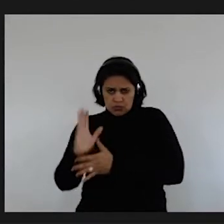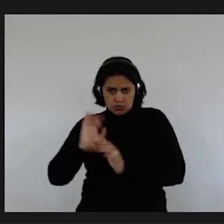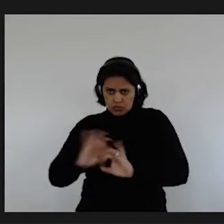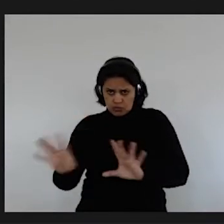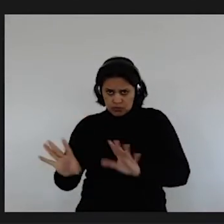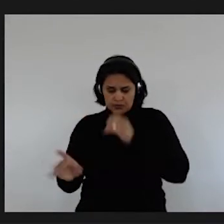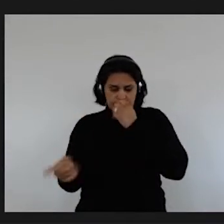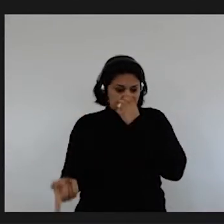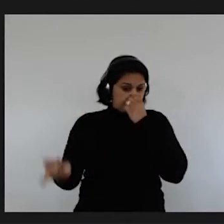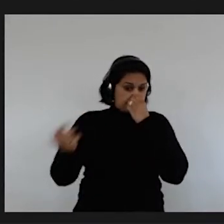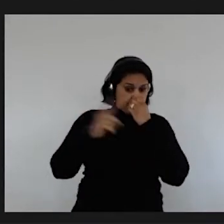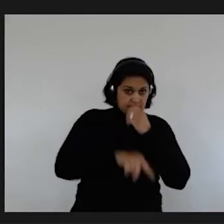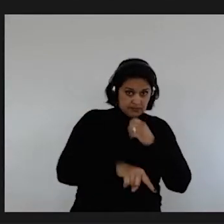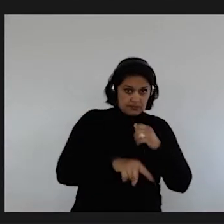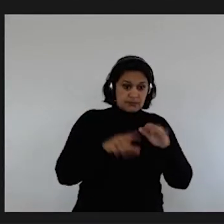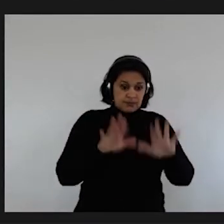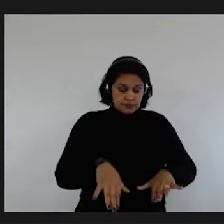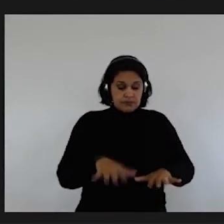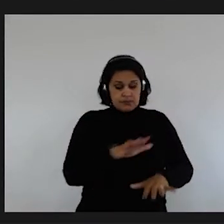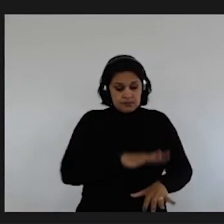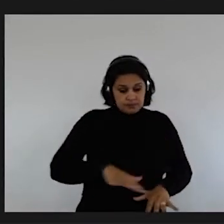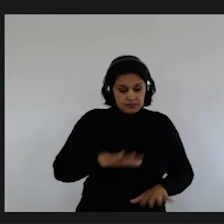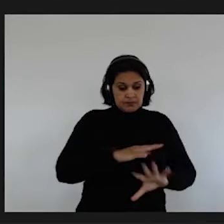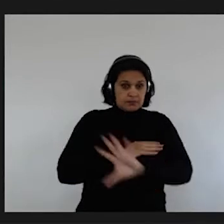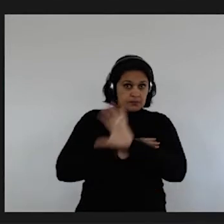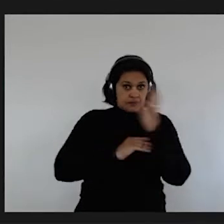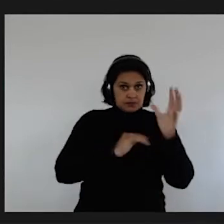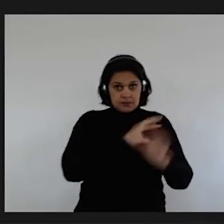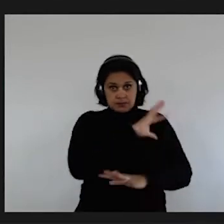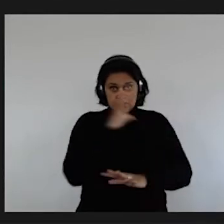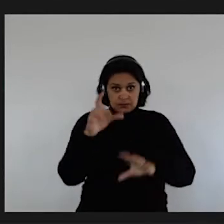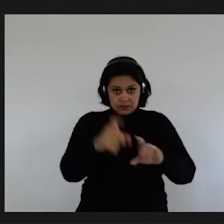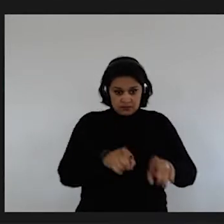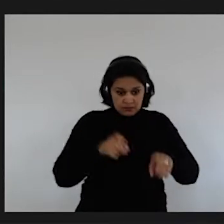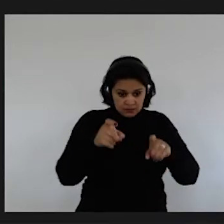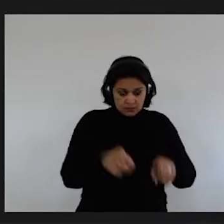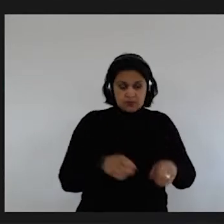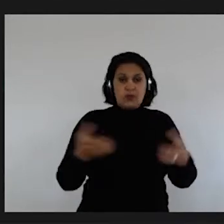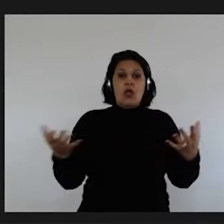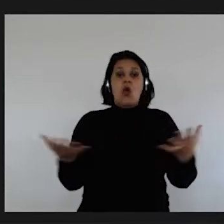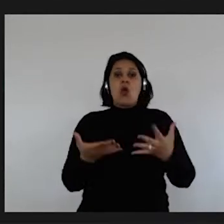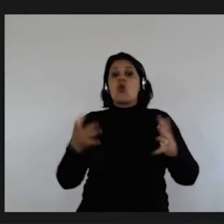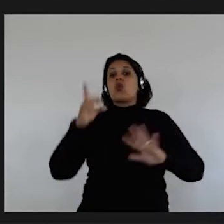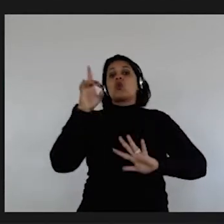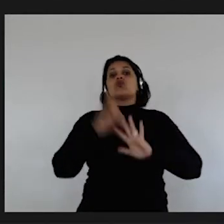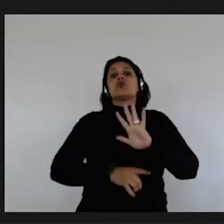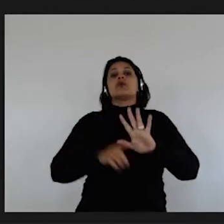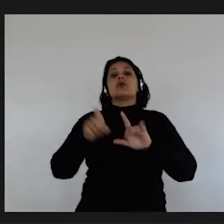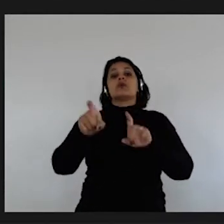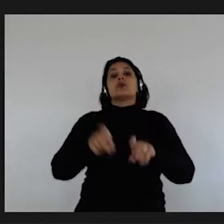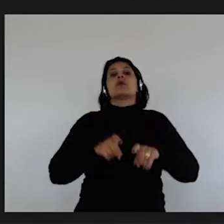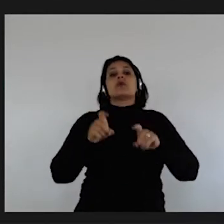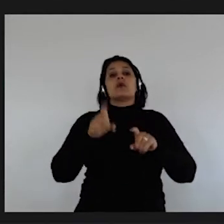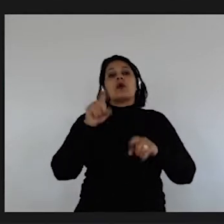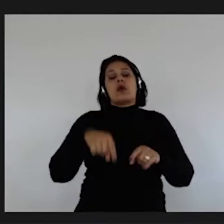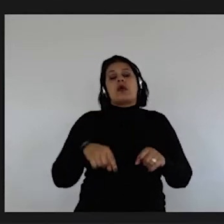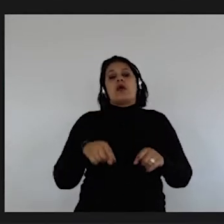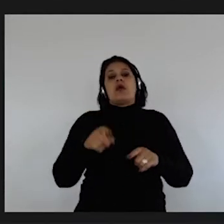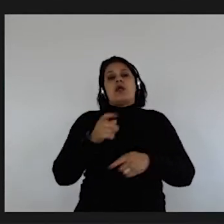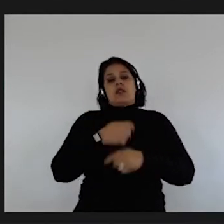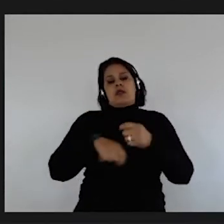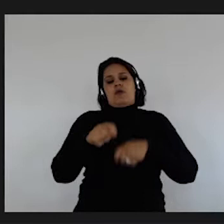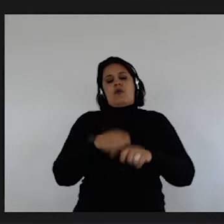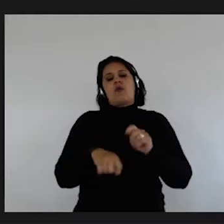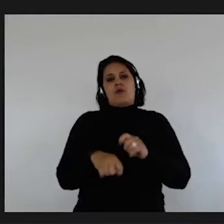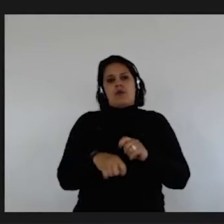do direito agroambiental. E, finalmente, hoje nós falamos de um direito agrário do negócio, o agronegócio. No